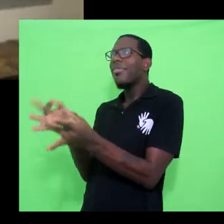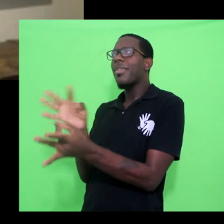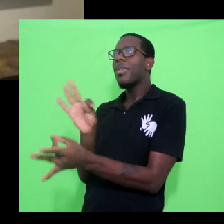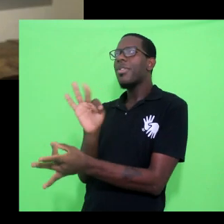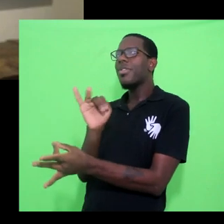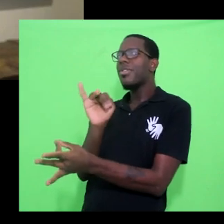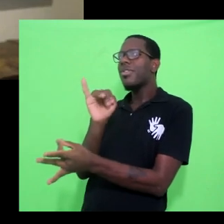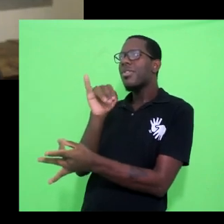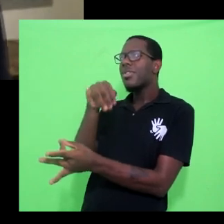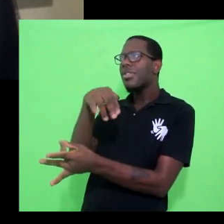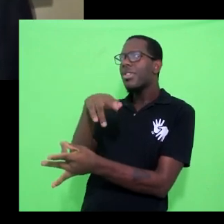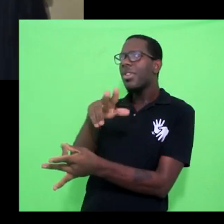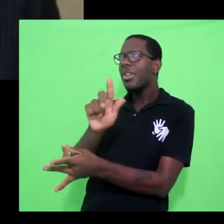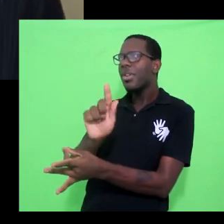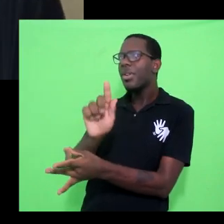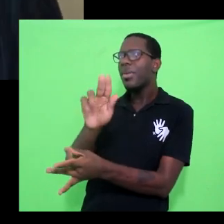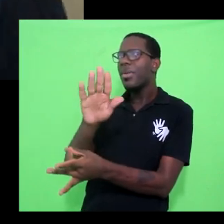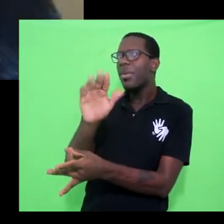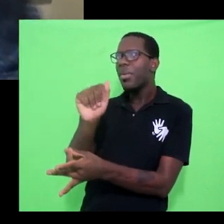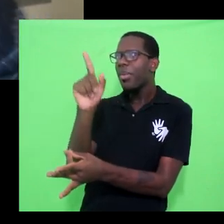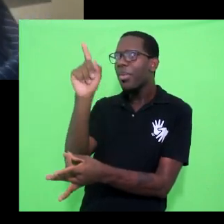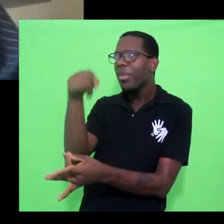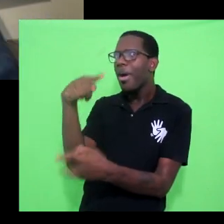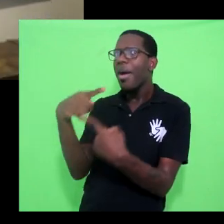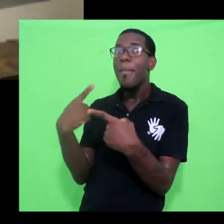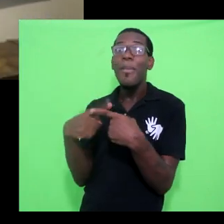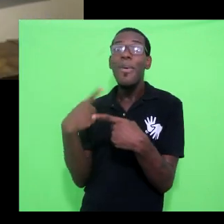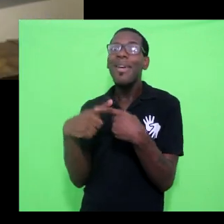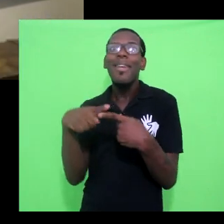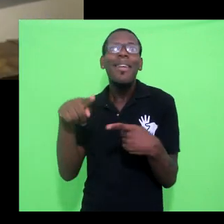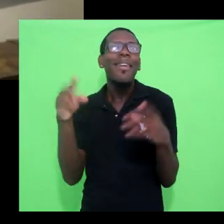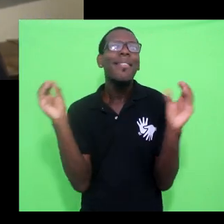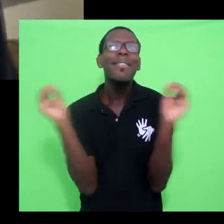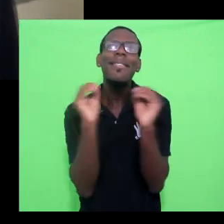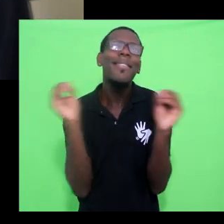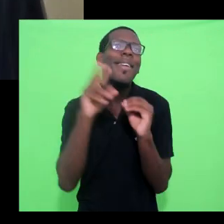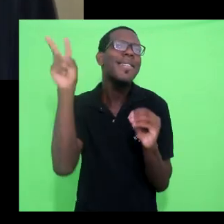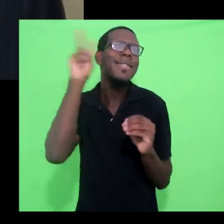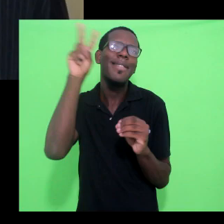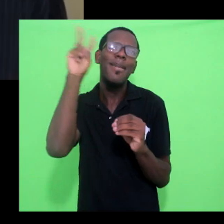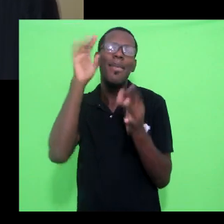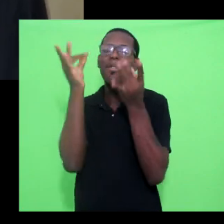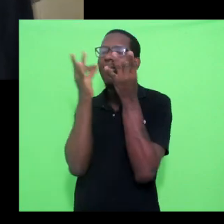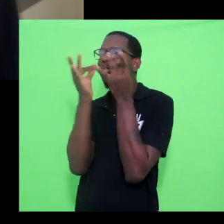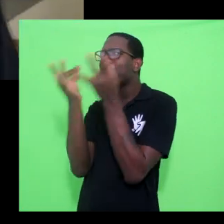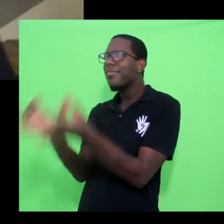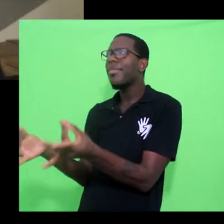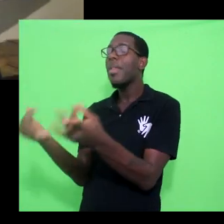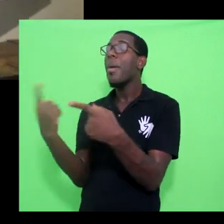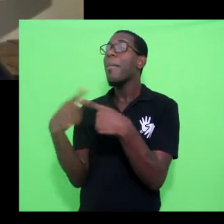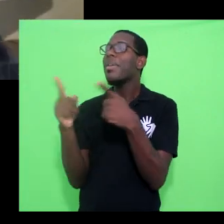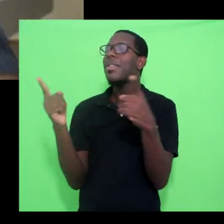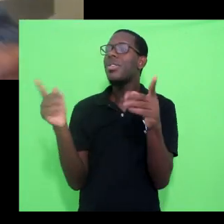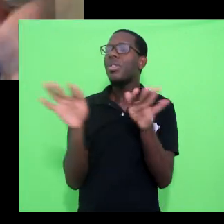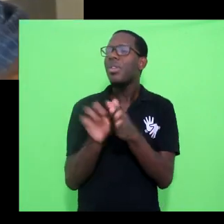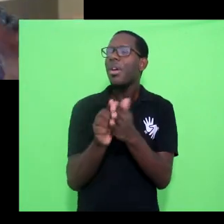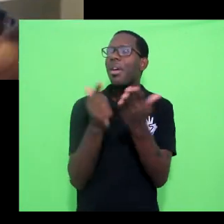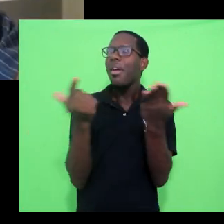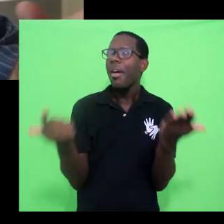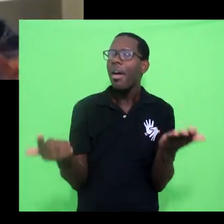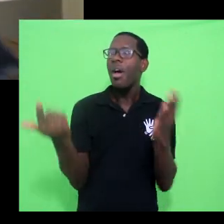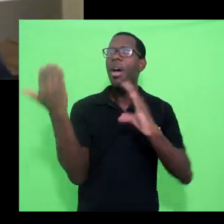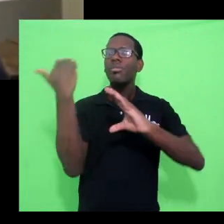a Semana do Meio Ambiente. Eu sei disso, ninguém se lembrava que era a Semana do Meio Ambiente, que foi uma incrível coincidência, mas você sabe que as notícias, quando começam a